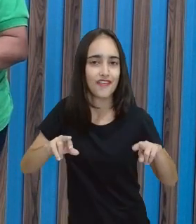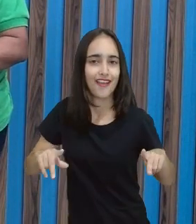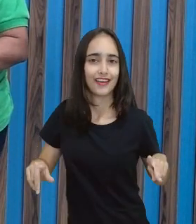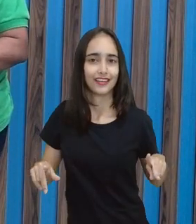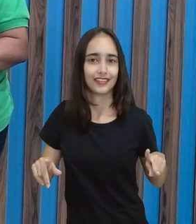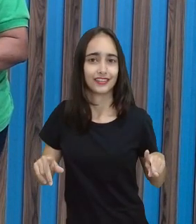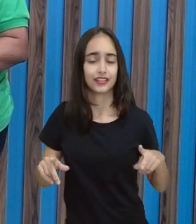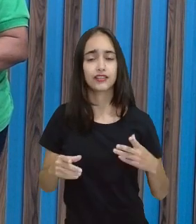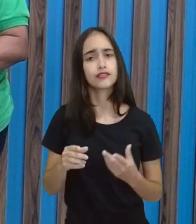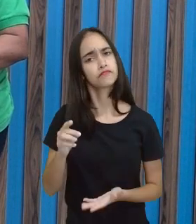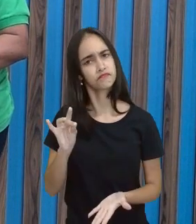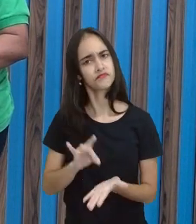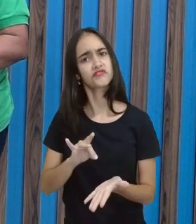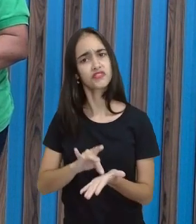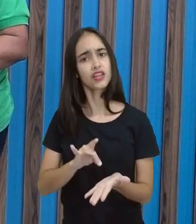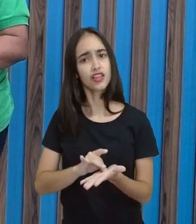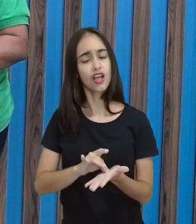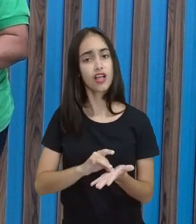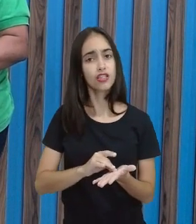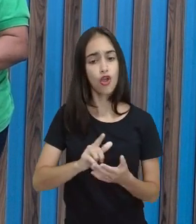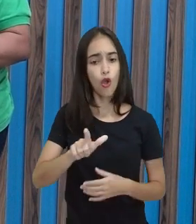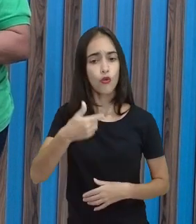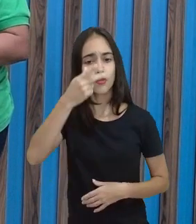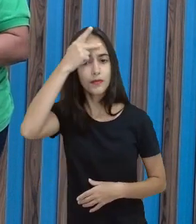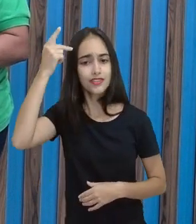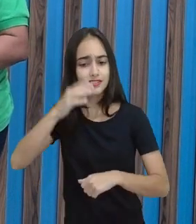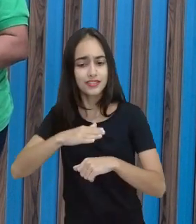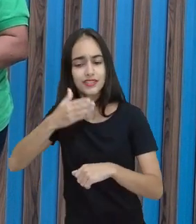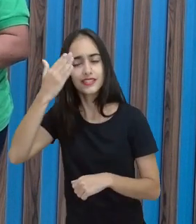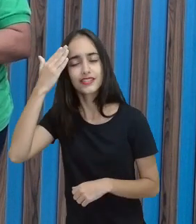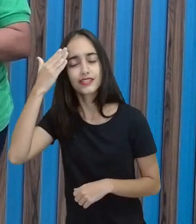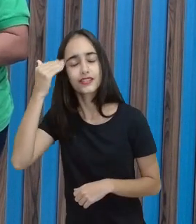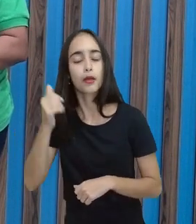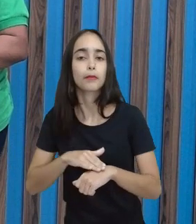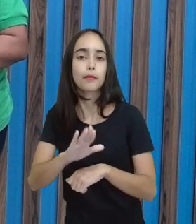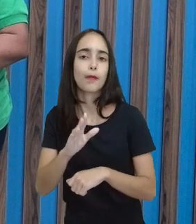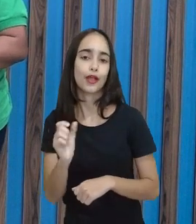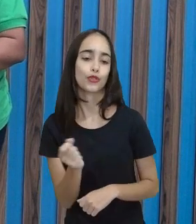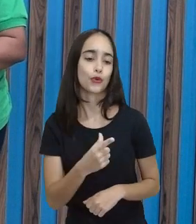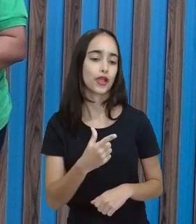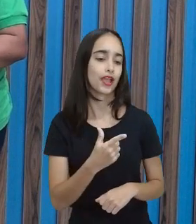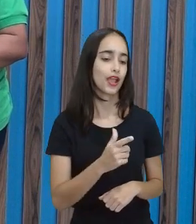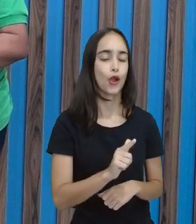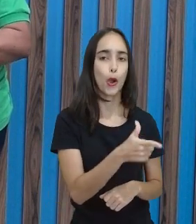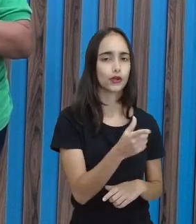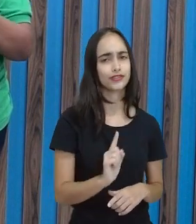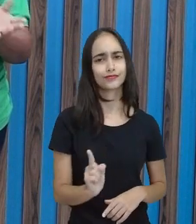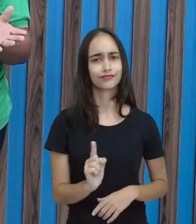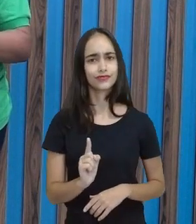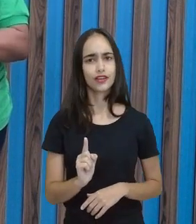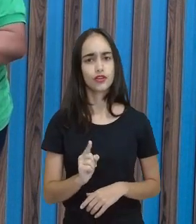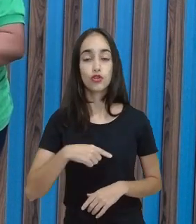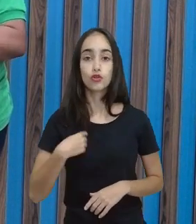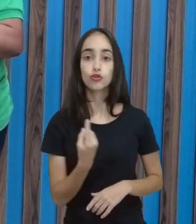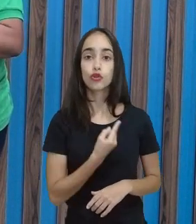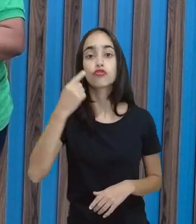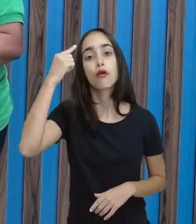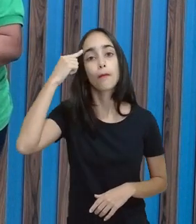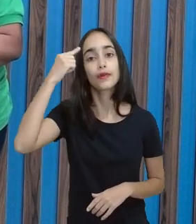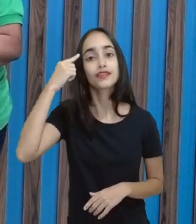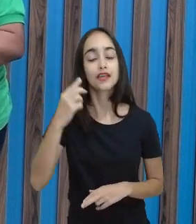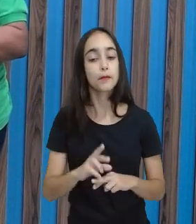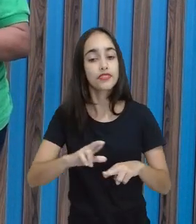sabe mais do que ninguém e ninguém sabe menos. A gente sabe as coisas de forma diferente, não é? Pensamos diferente, sabemos